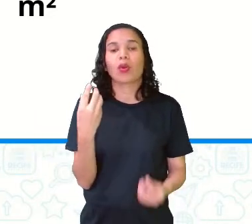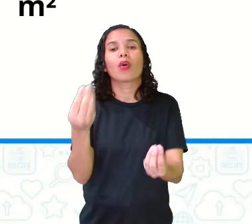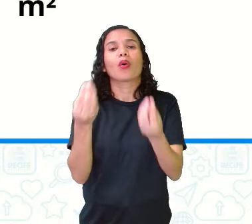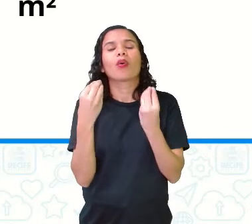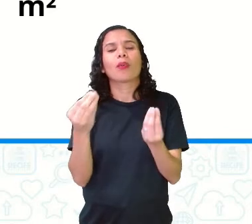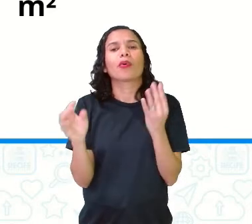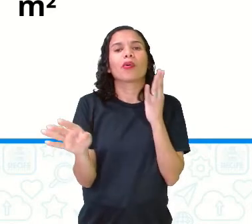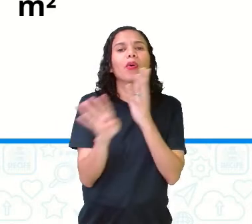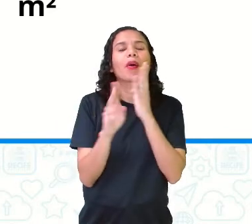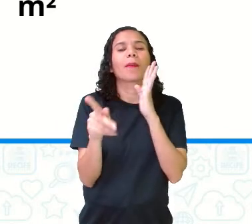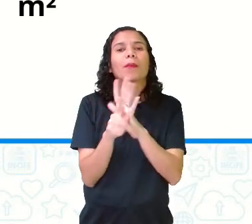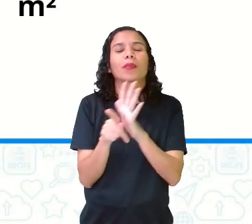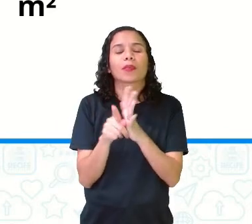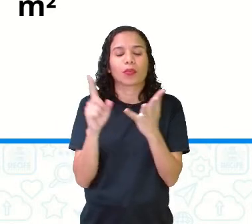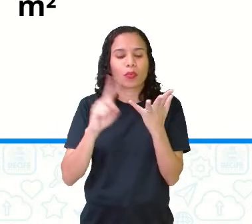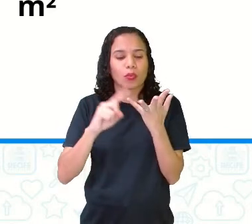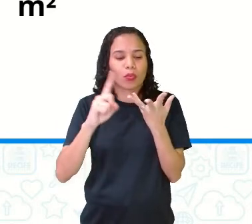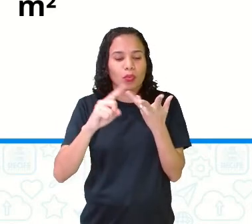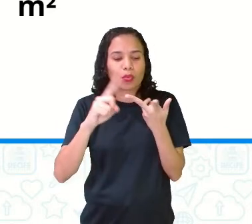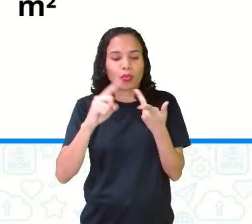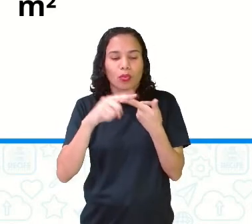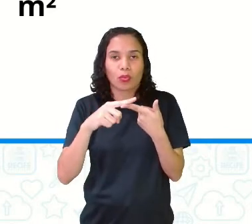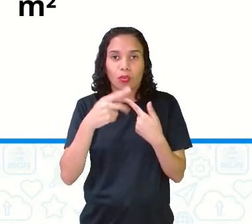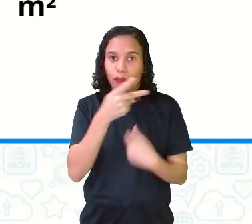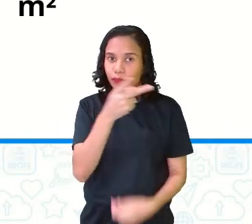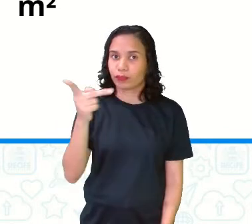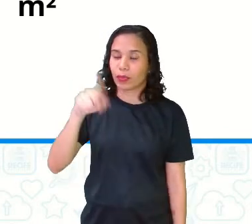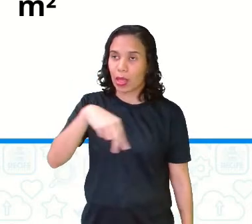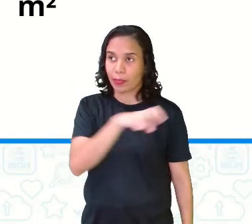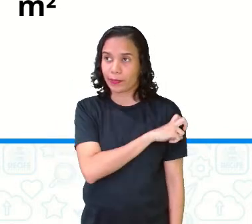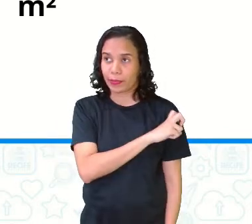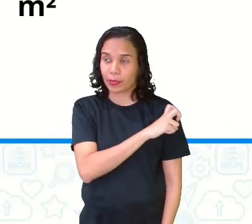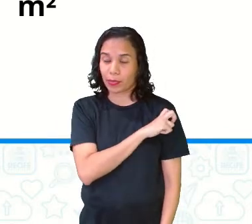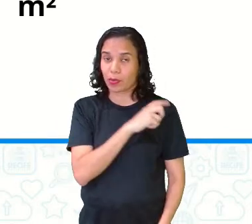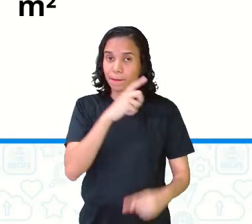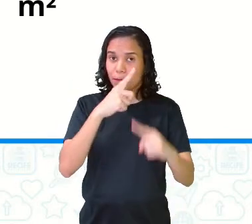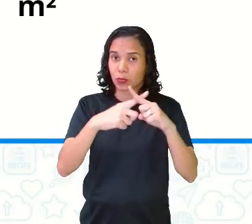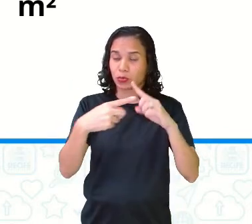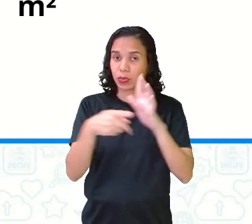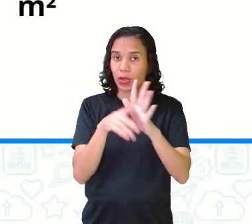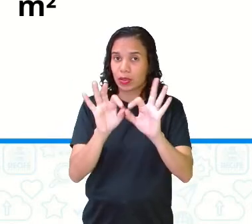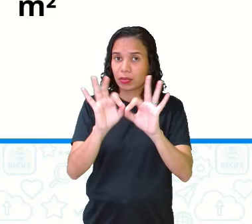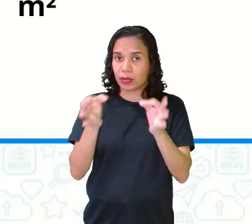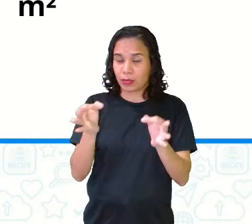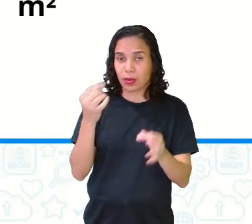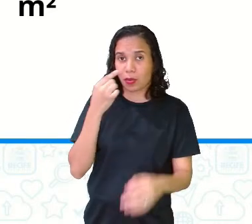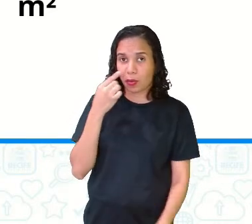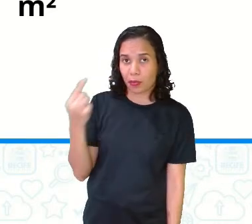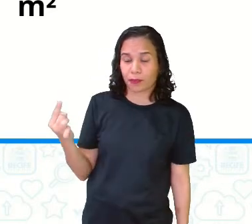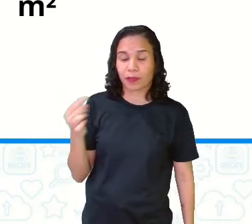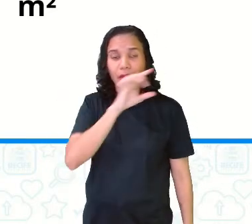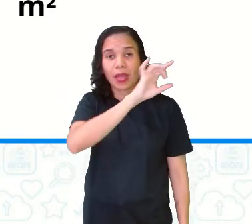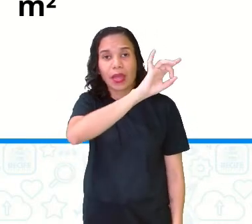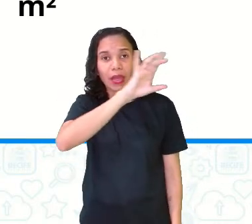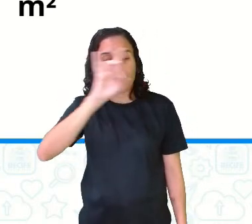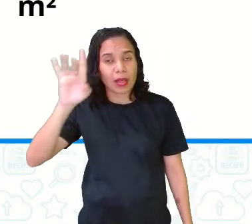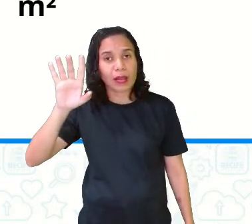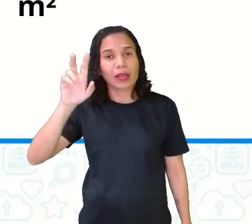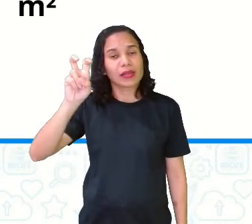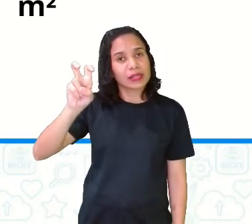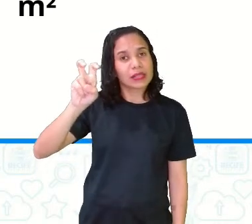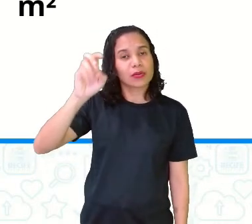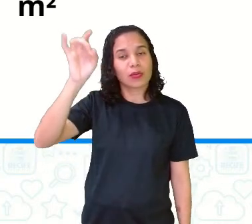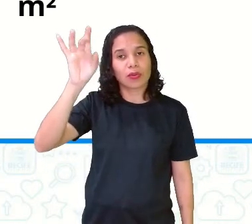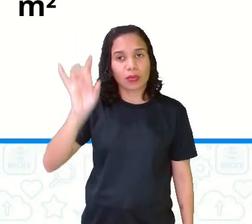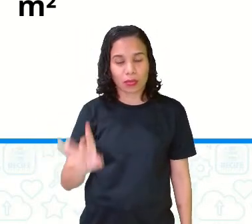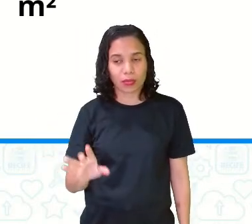vou fazer? Contar. Você que é do 5º ano vai fazer uma multiplicação simples, ó. Cada linha tem 5,